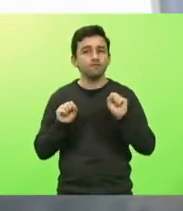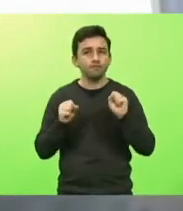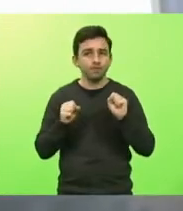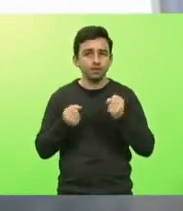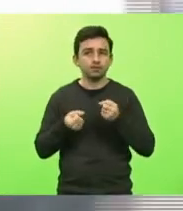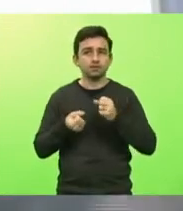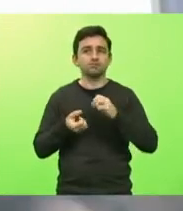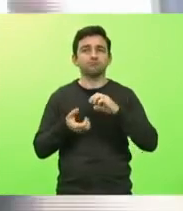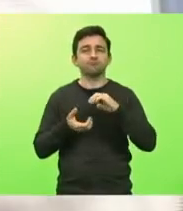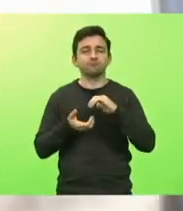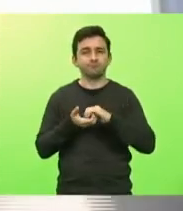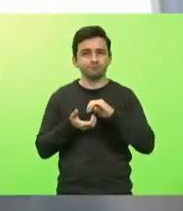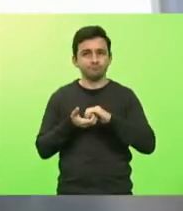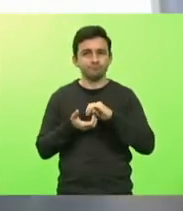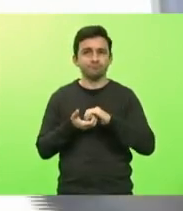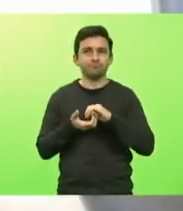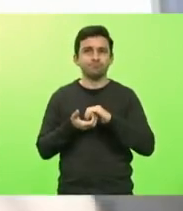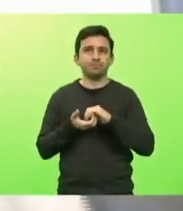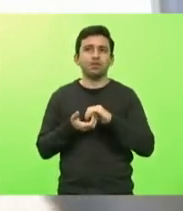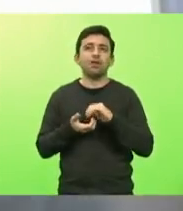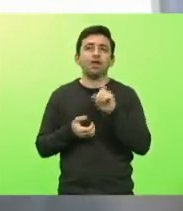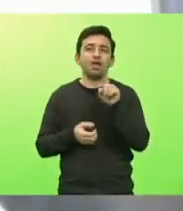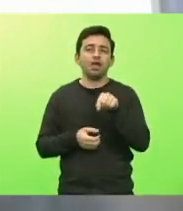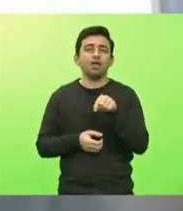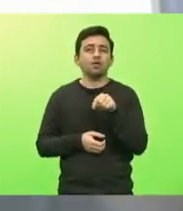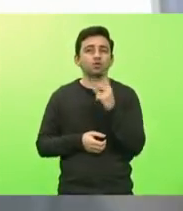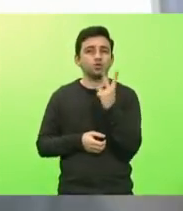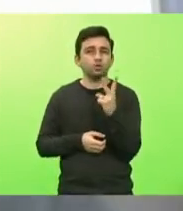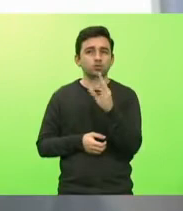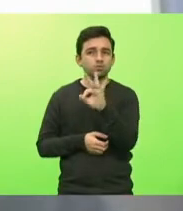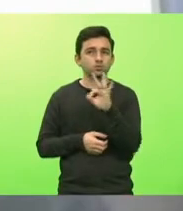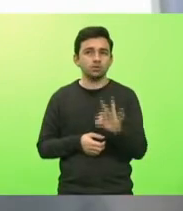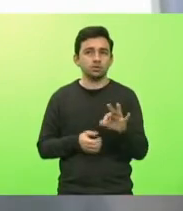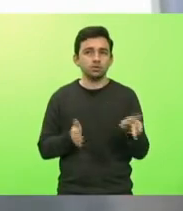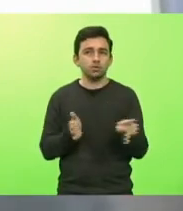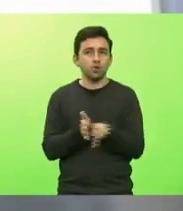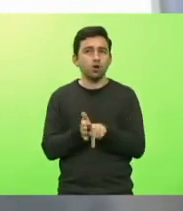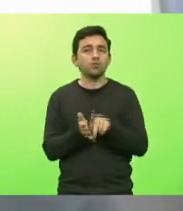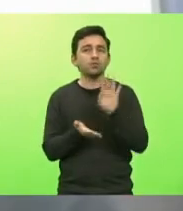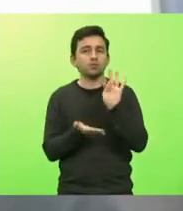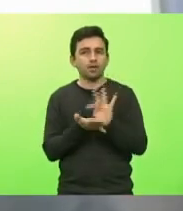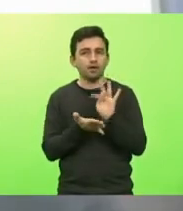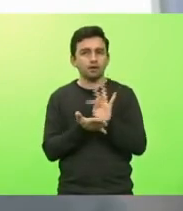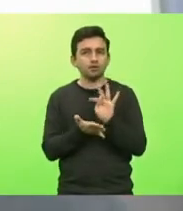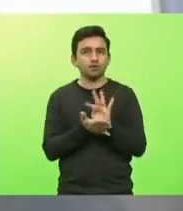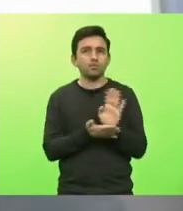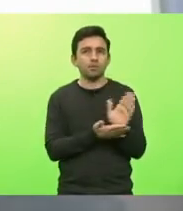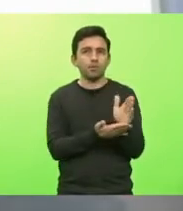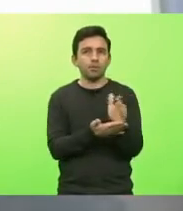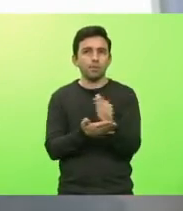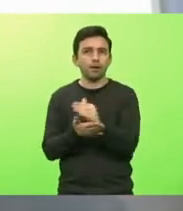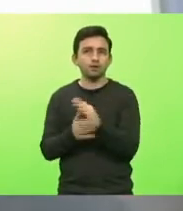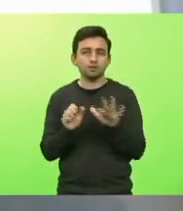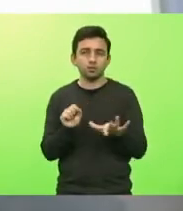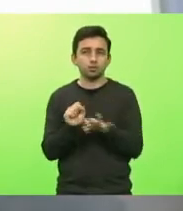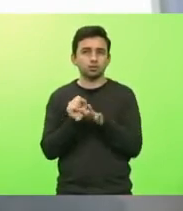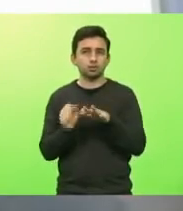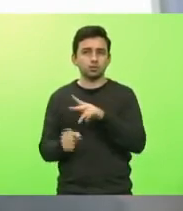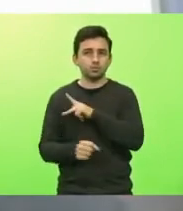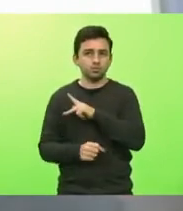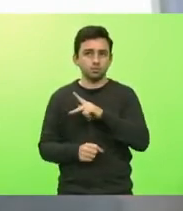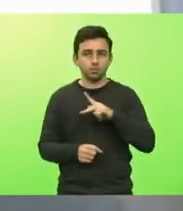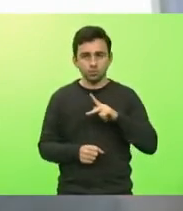é formado por 2% das taxas recolhidas pelo setor da segurança pública